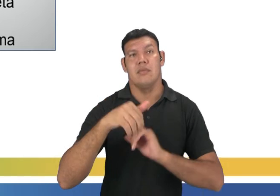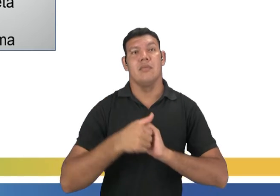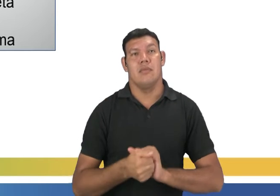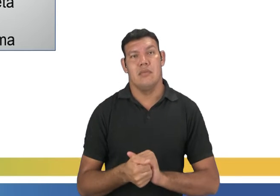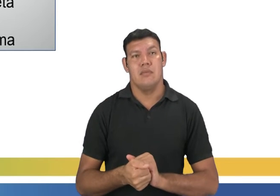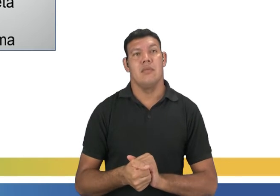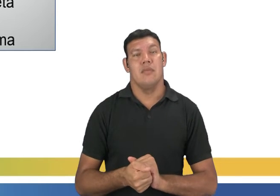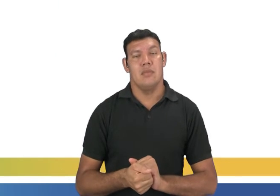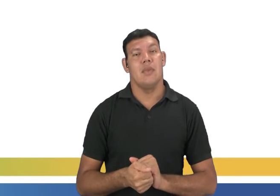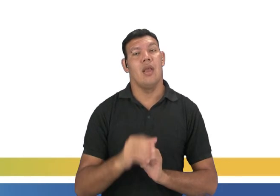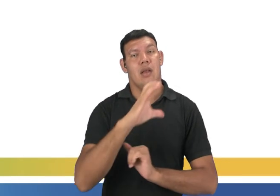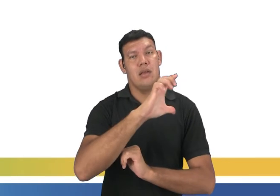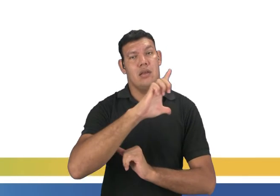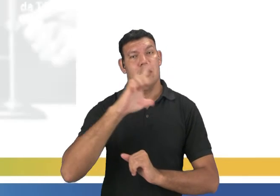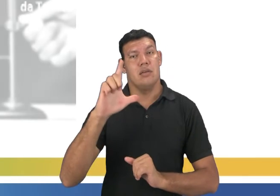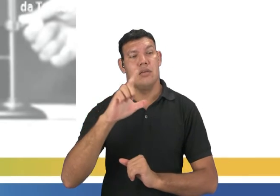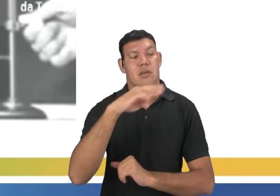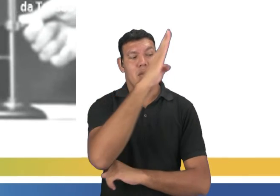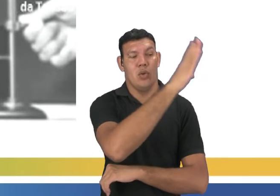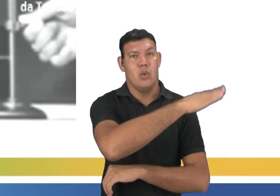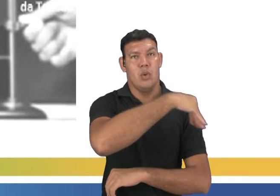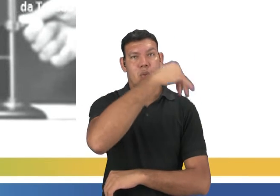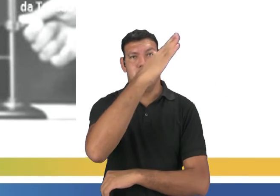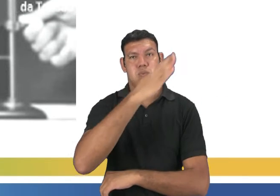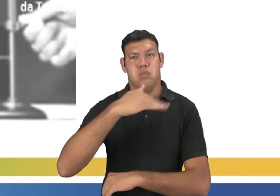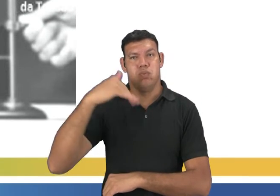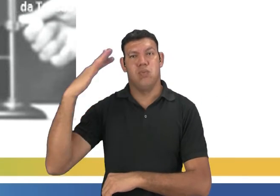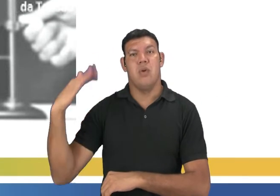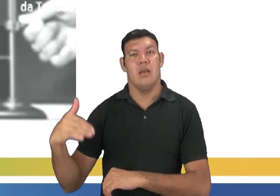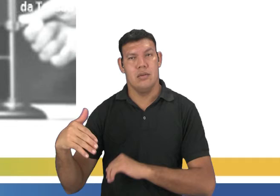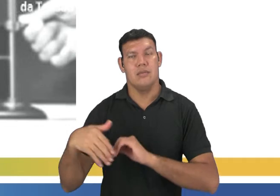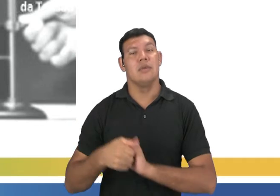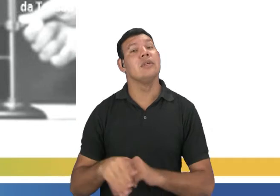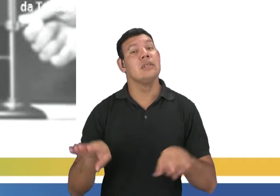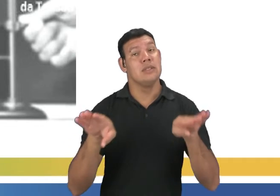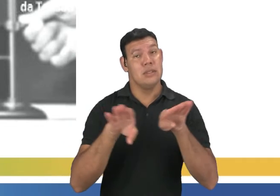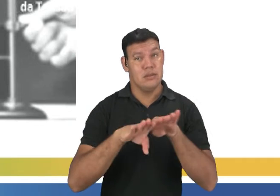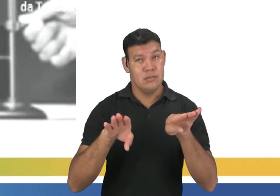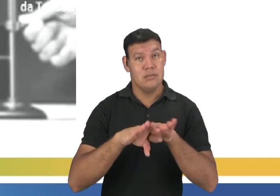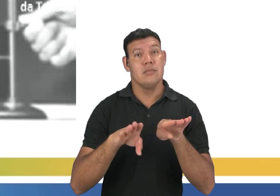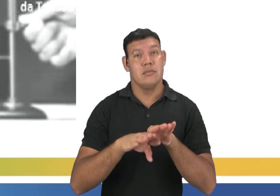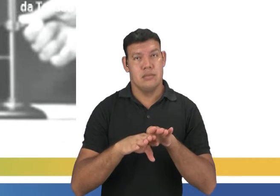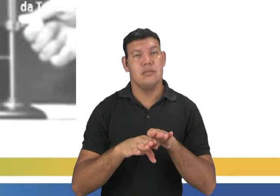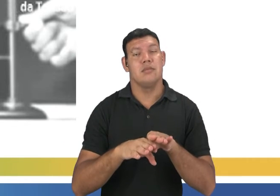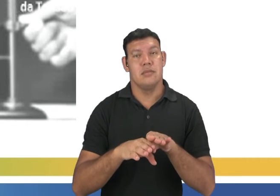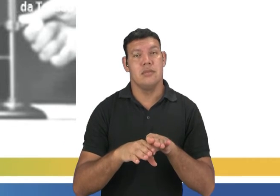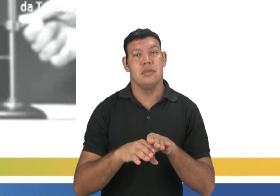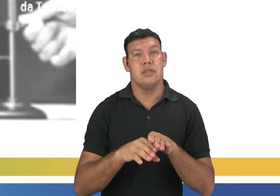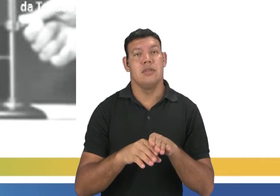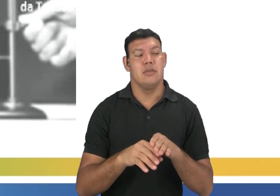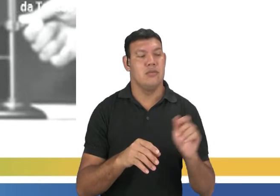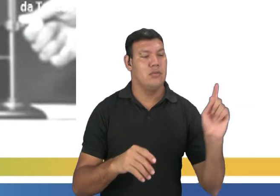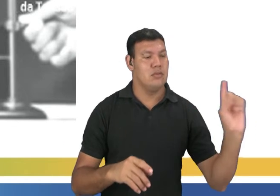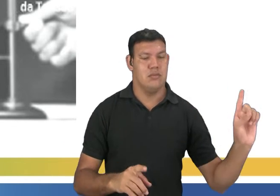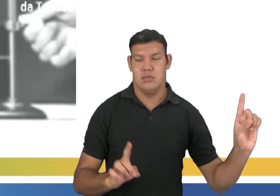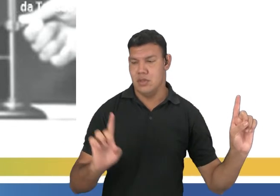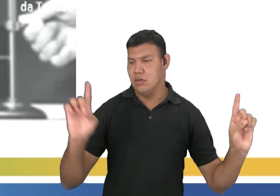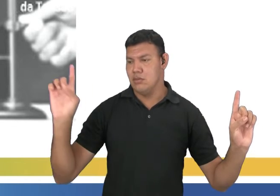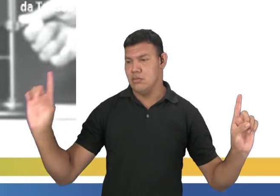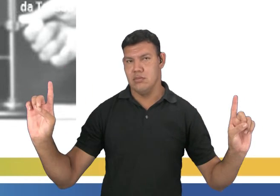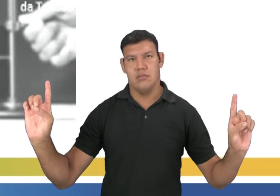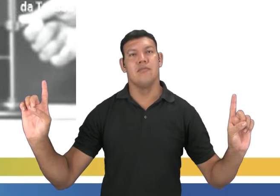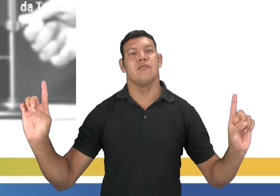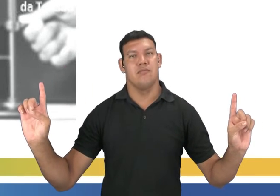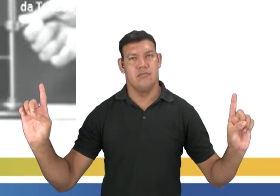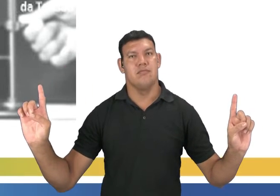como transversais e elas vão oscilar amarradas em pontos específicos. Então